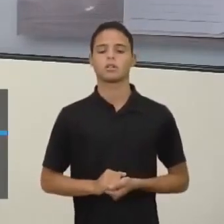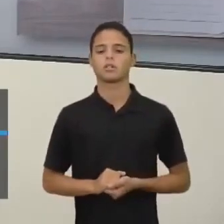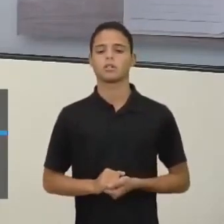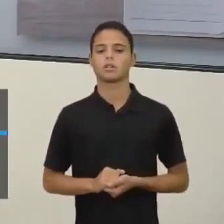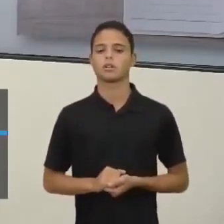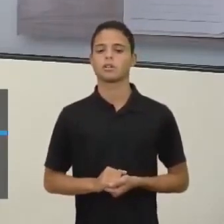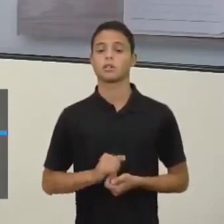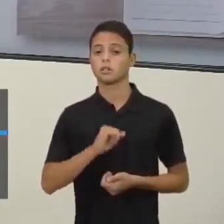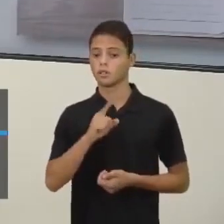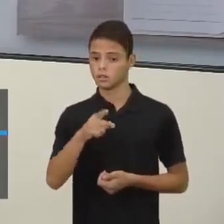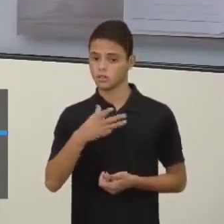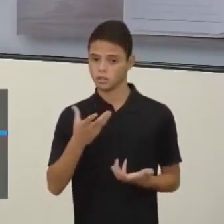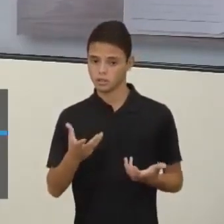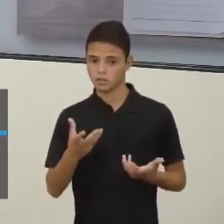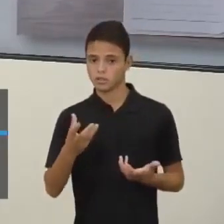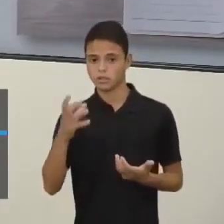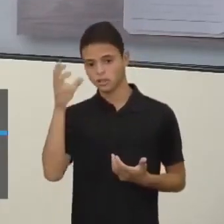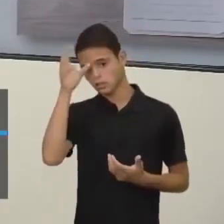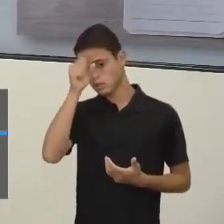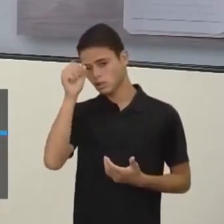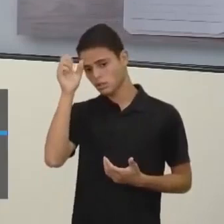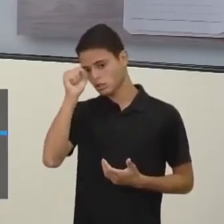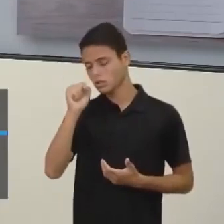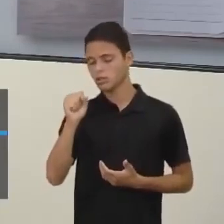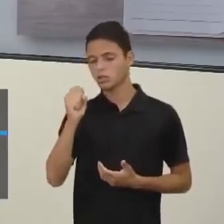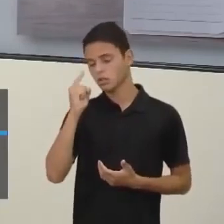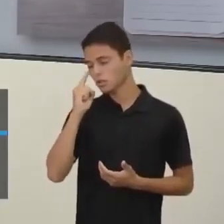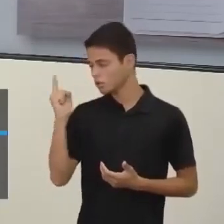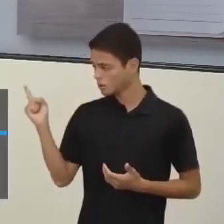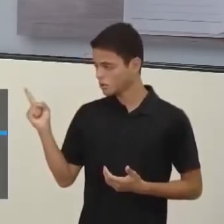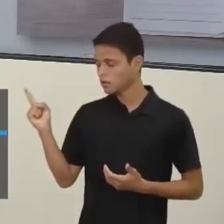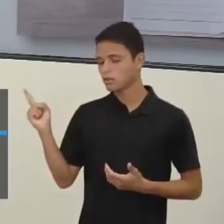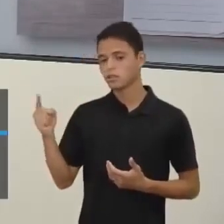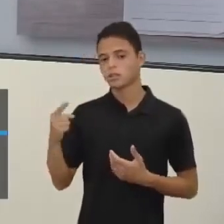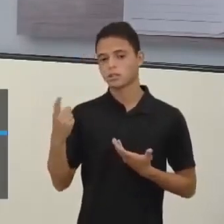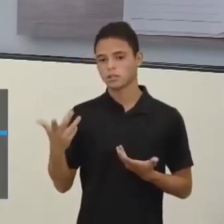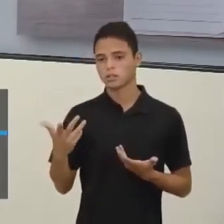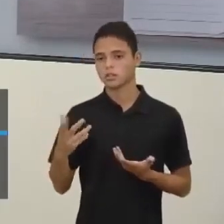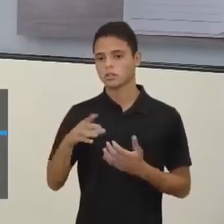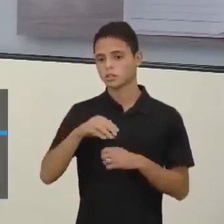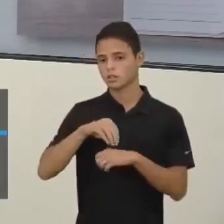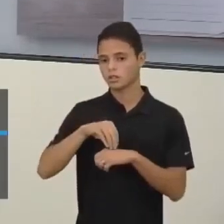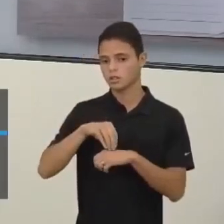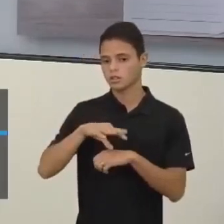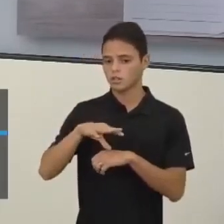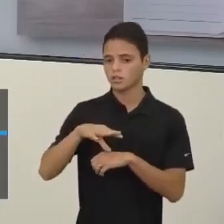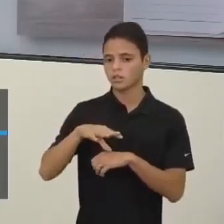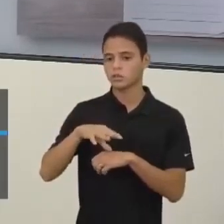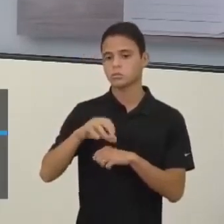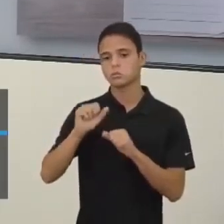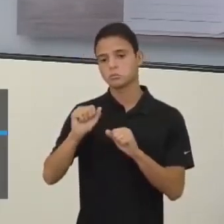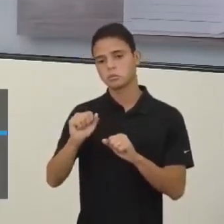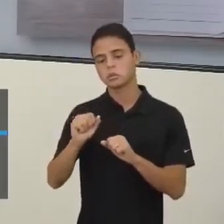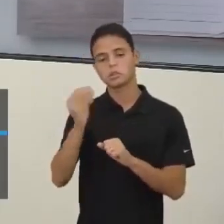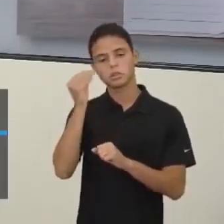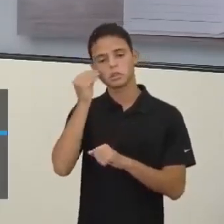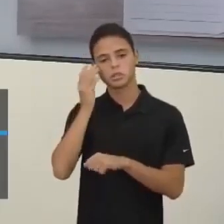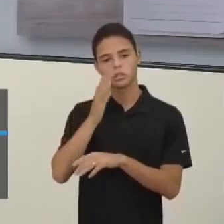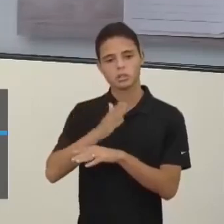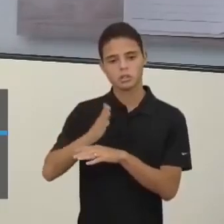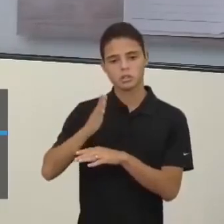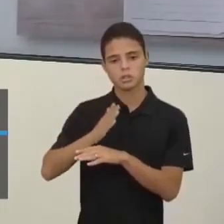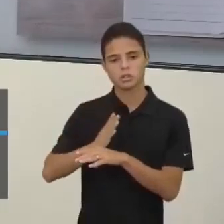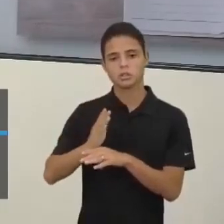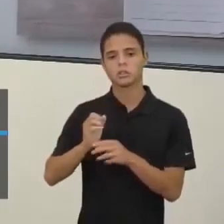se você quiser aprender ukulele, isso aqui não é o workshop completo, é só uma ideia do que você pode exercitar aí na